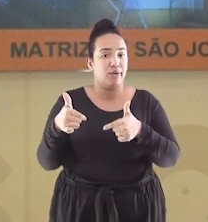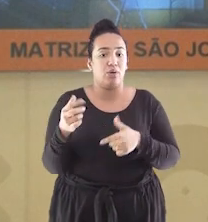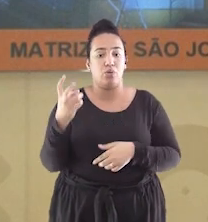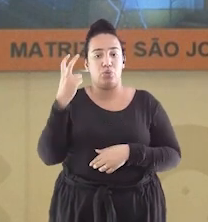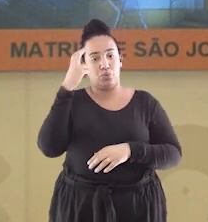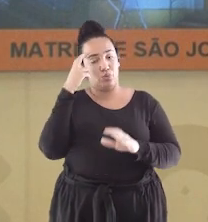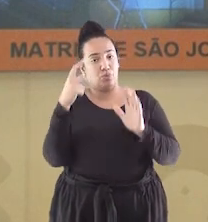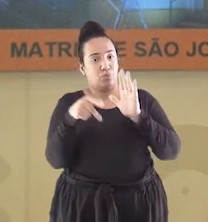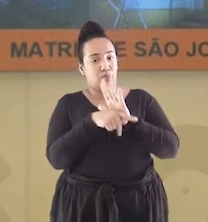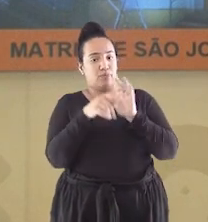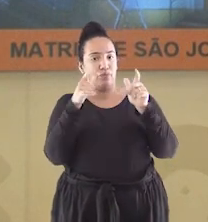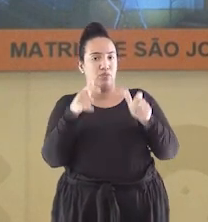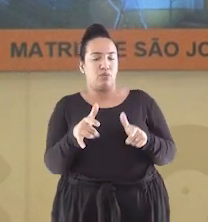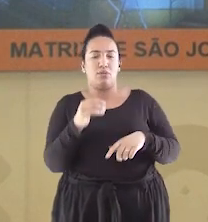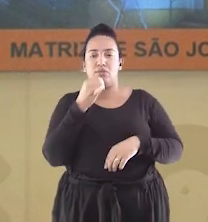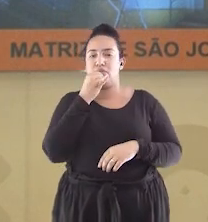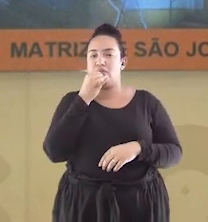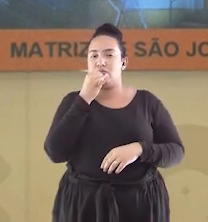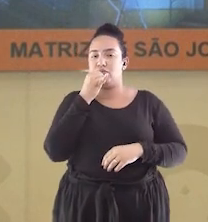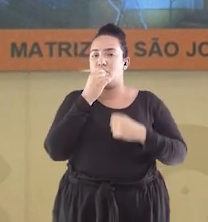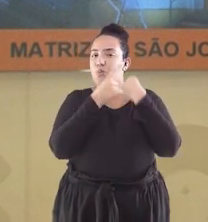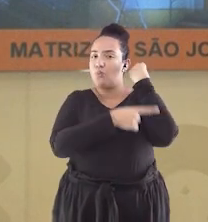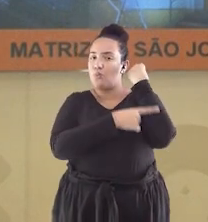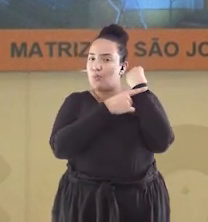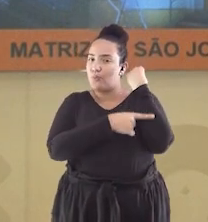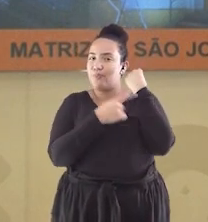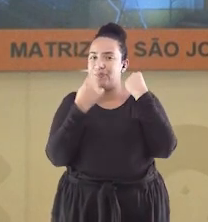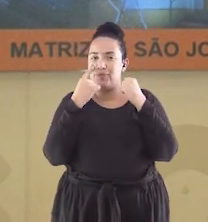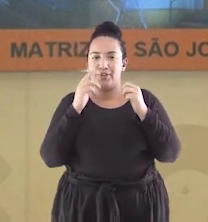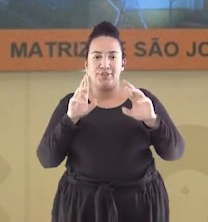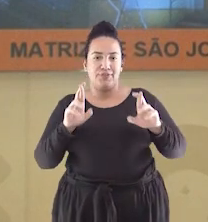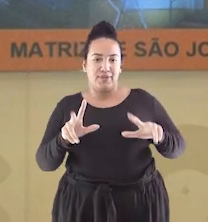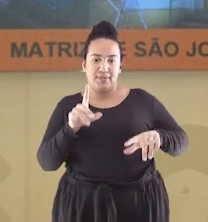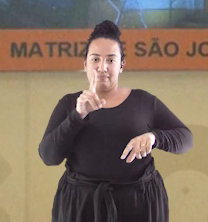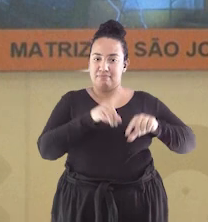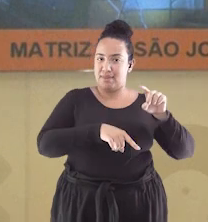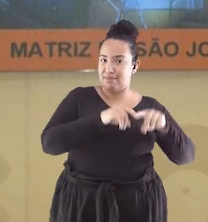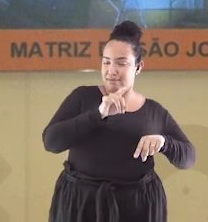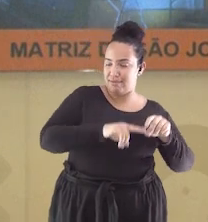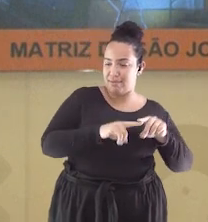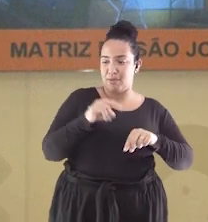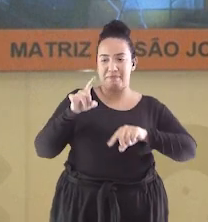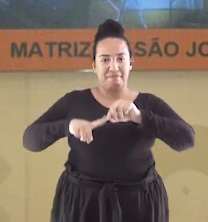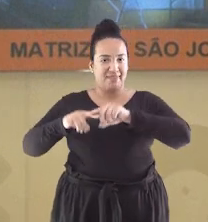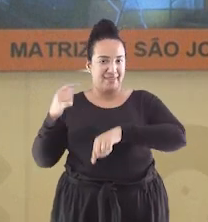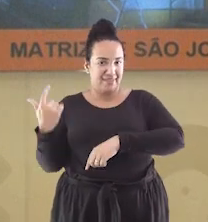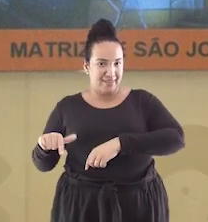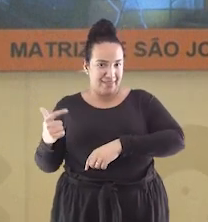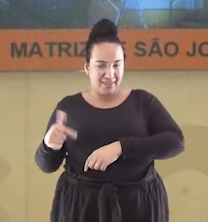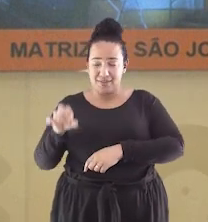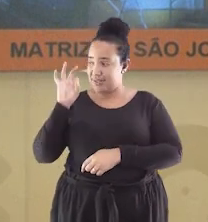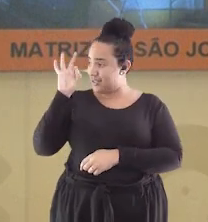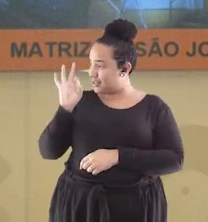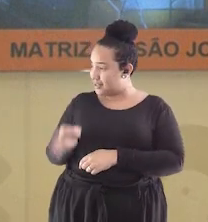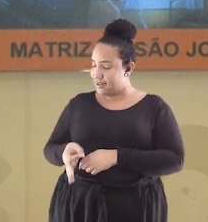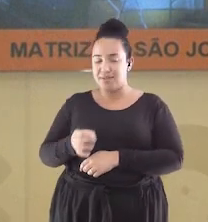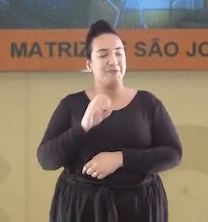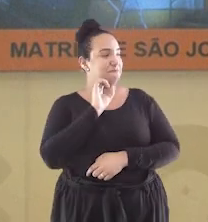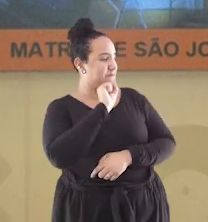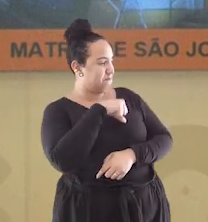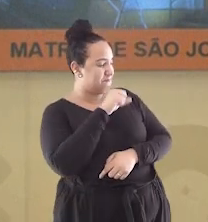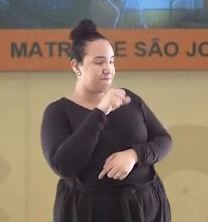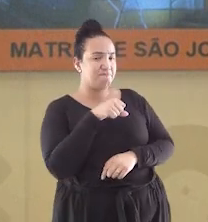culturais típicas de um local, como o Congo, por exemplo. Essa é a diferença do patrimônio material para o imaterial, certo? Exatamente, Fabrício, isso